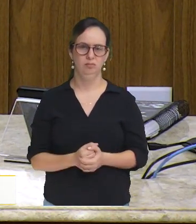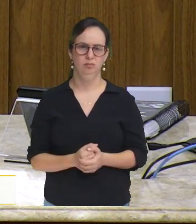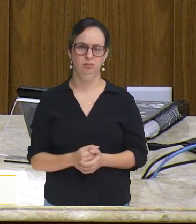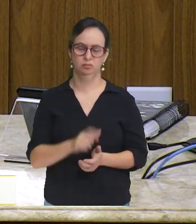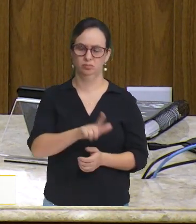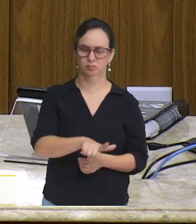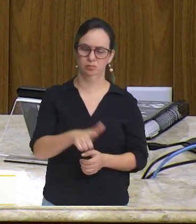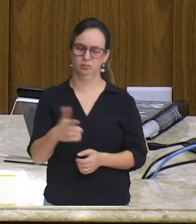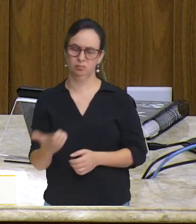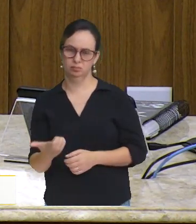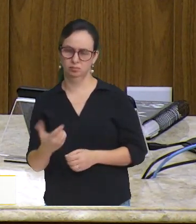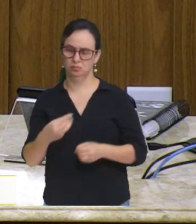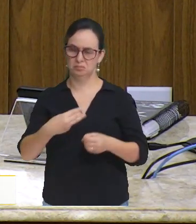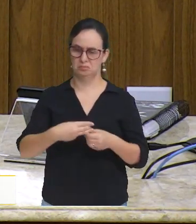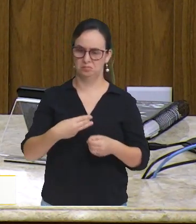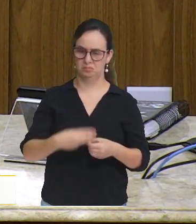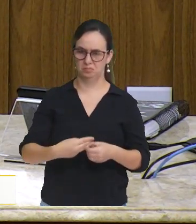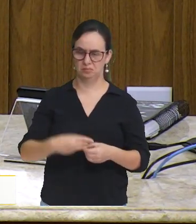particular.